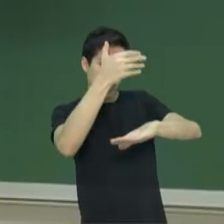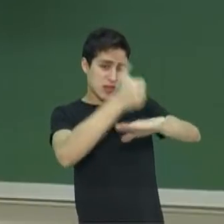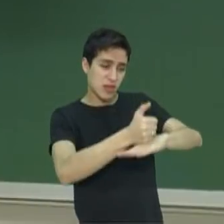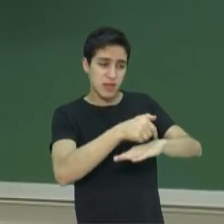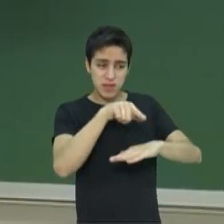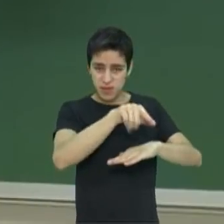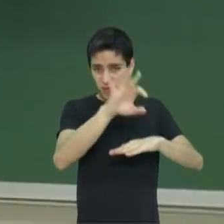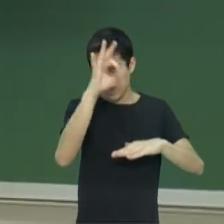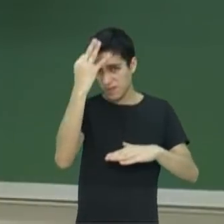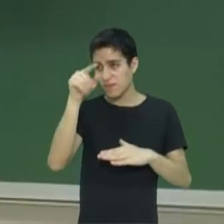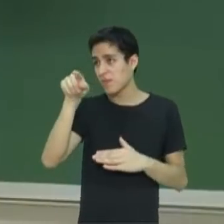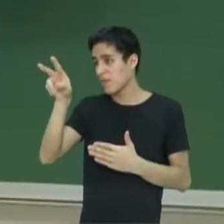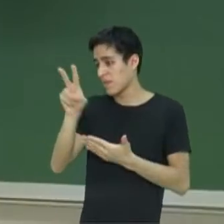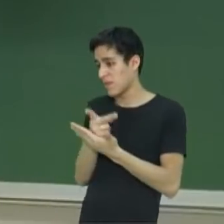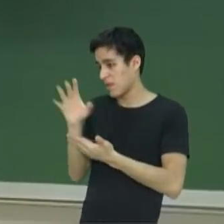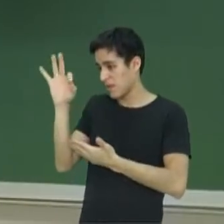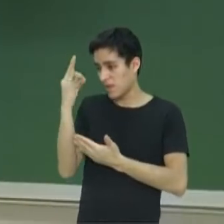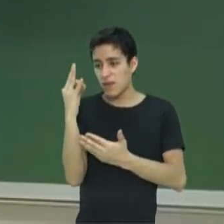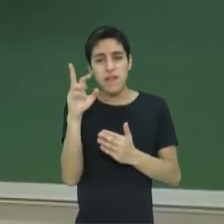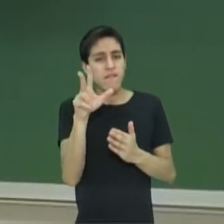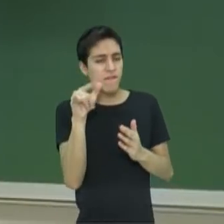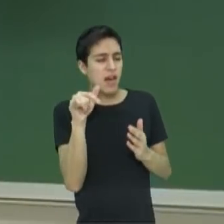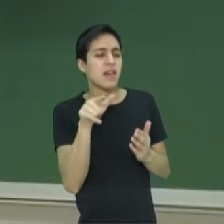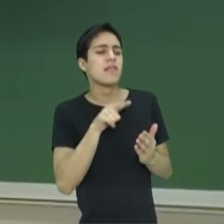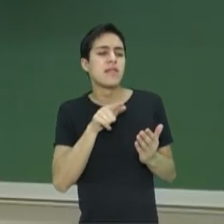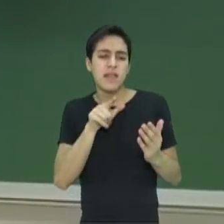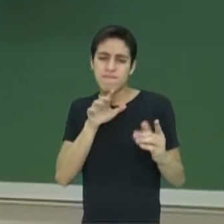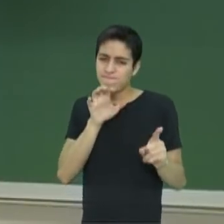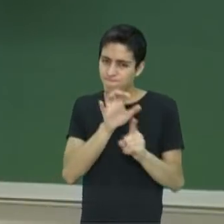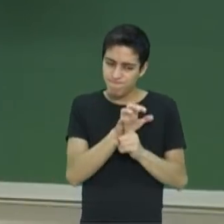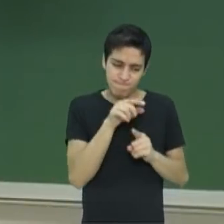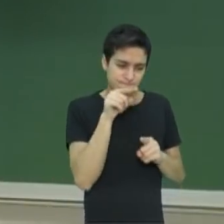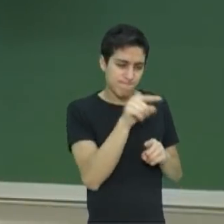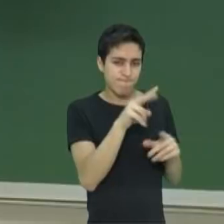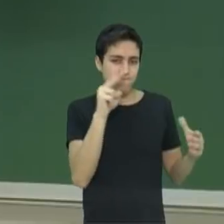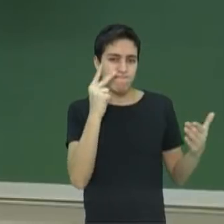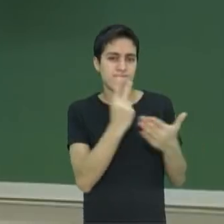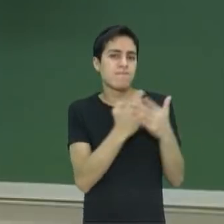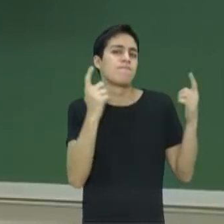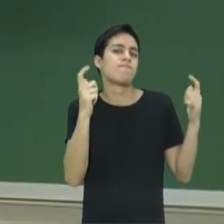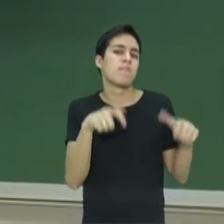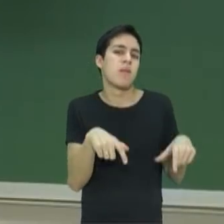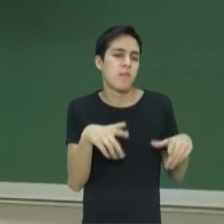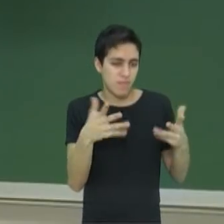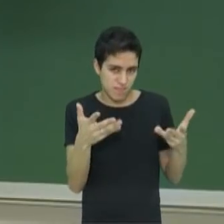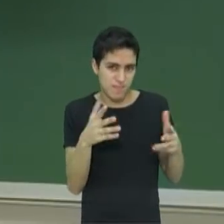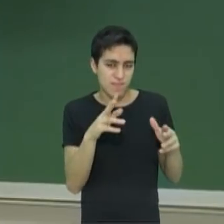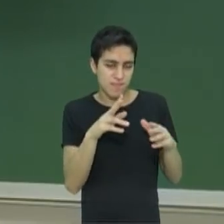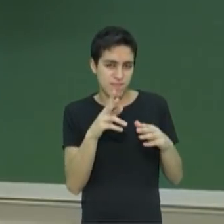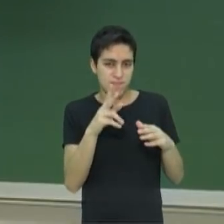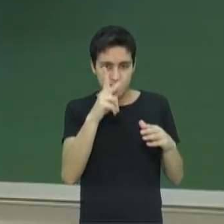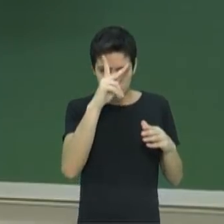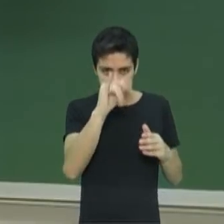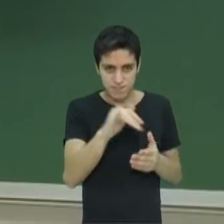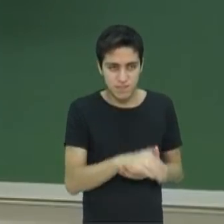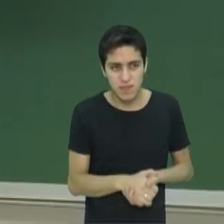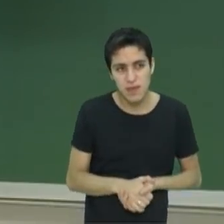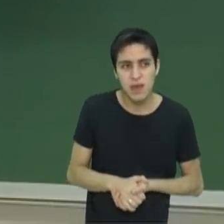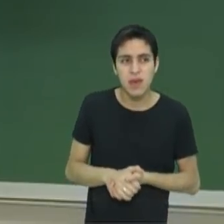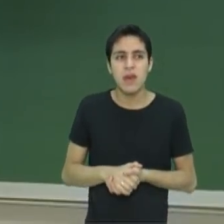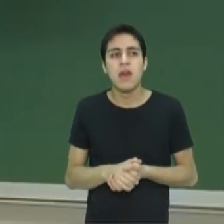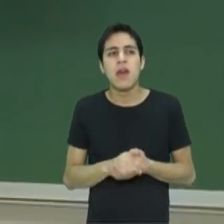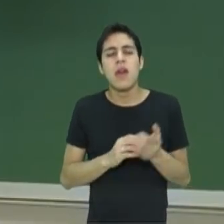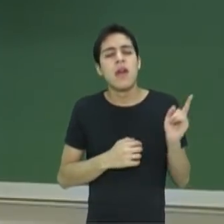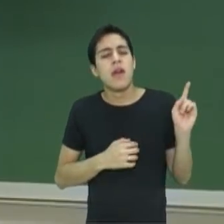o que acontecia na França vai refletir no que acontece em suas colônias. E nesse ambiente vai surgir